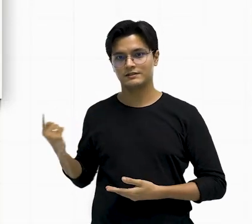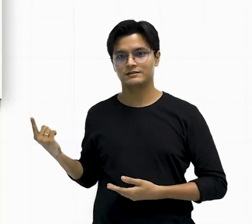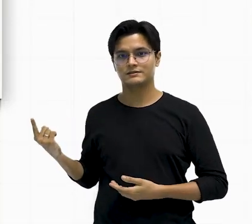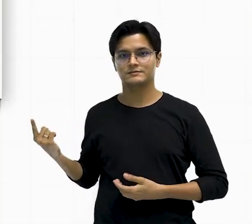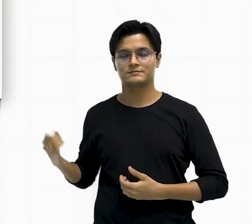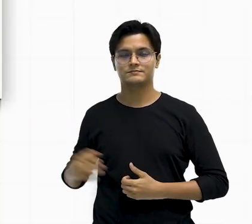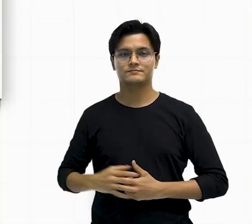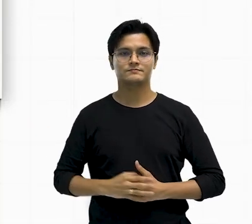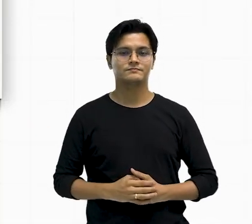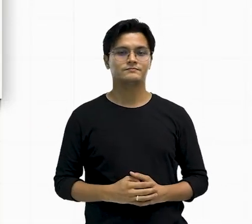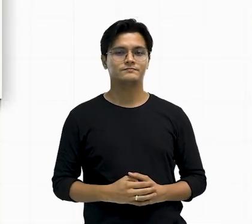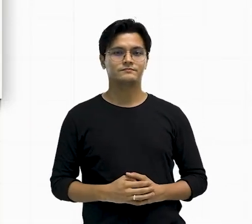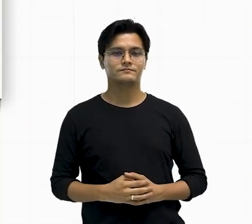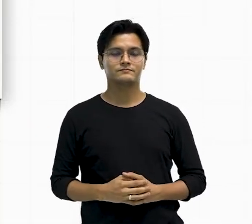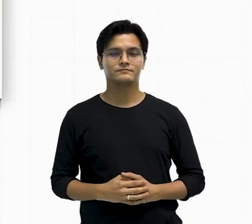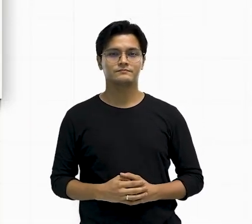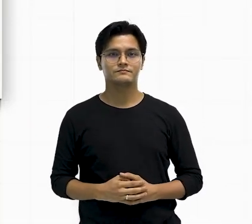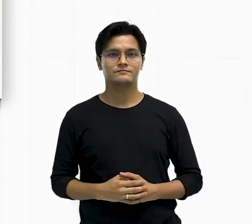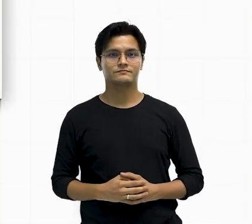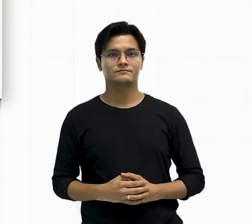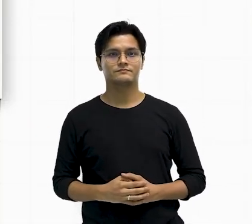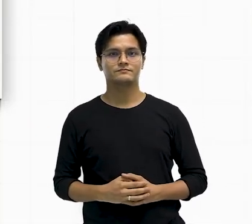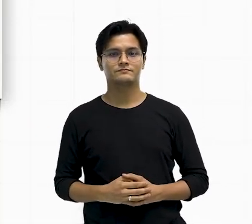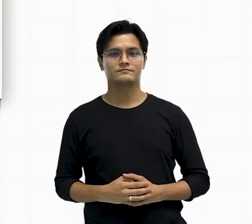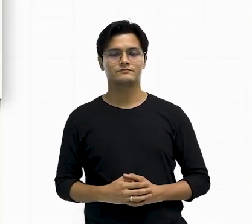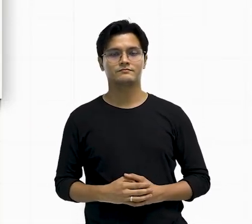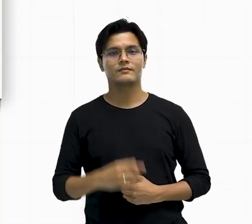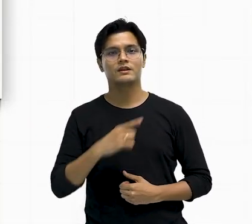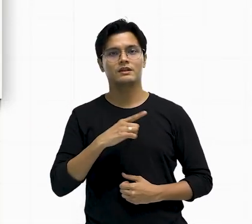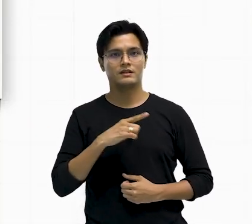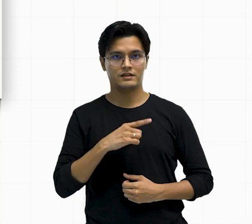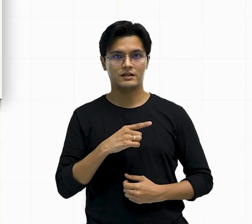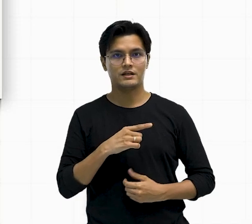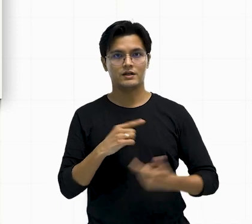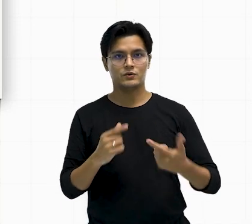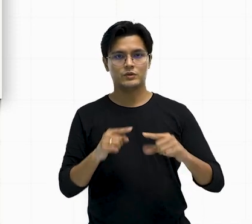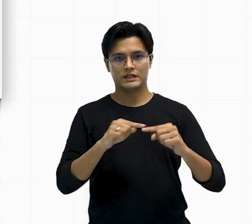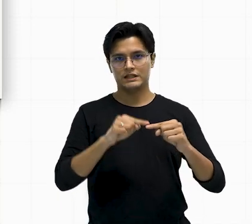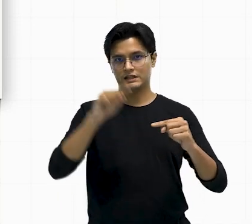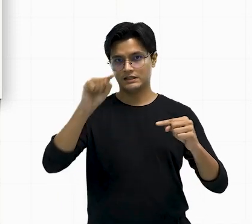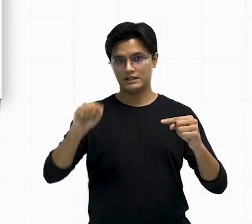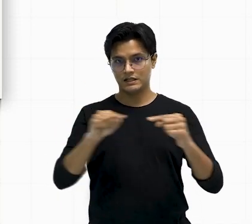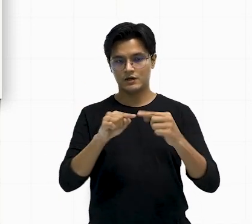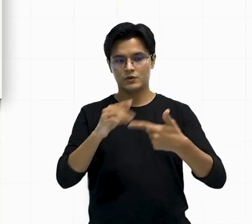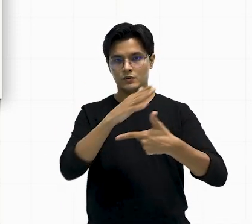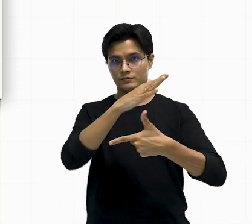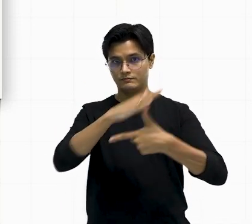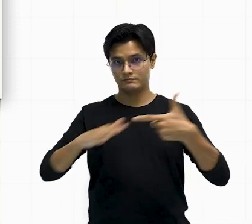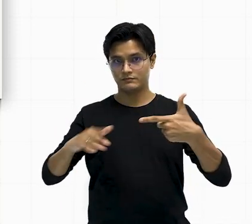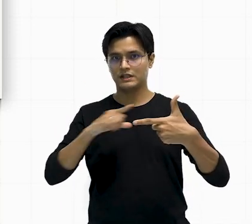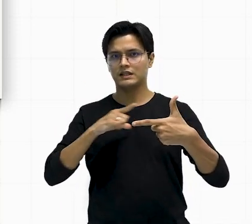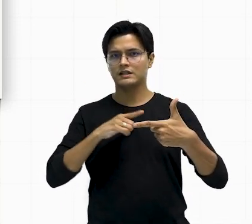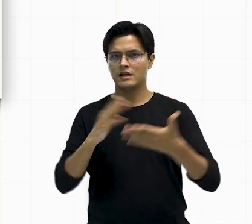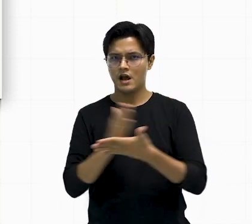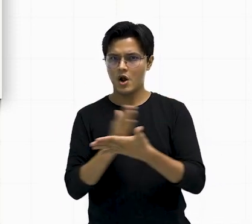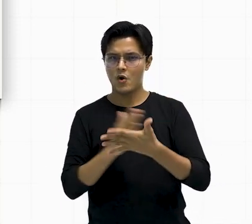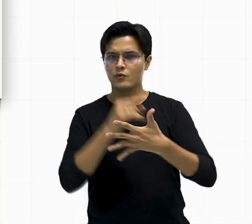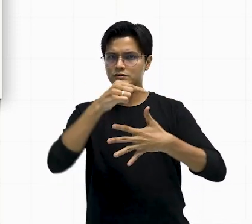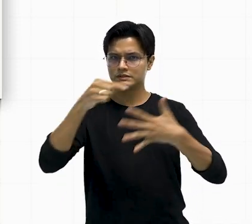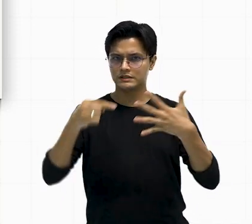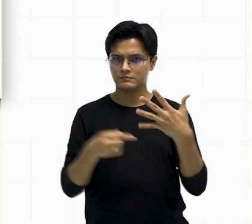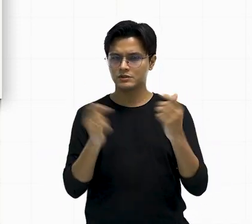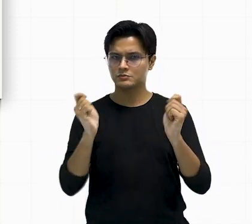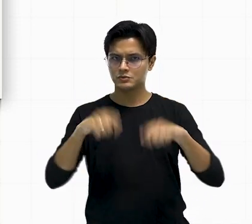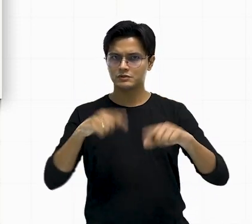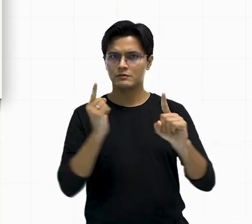mostrar. Olha só, nós temos aí esse triângulo com alguns elementos identificados. Nós temos